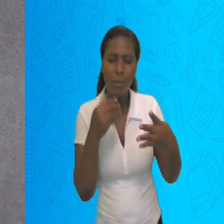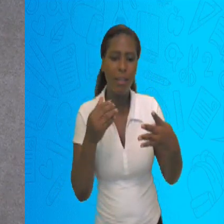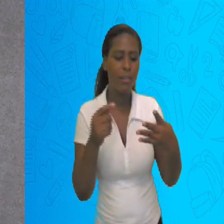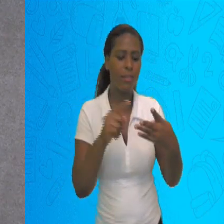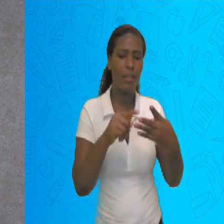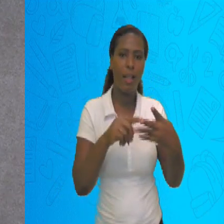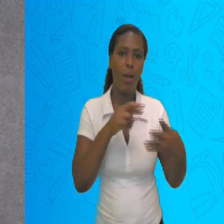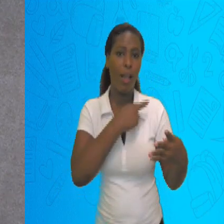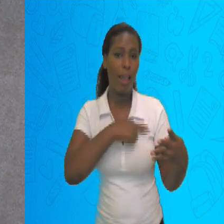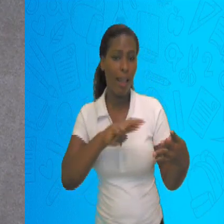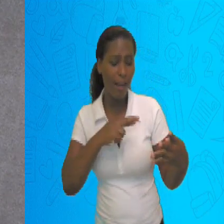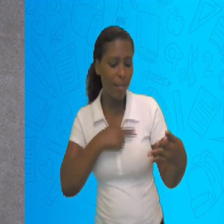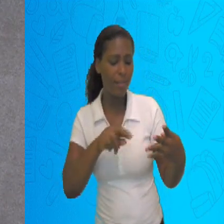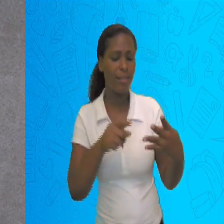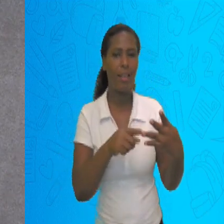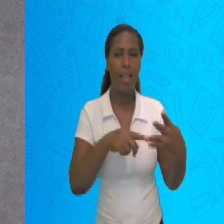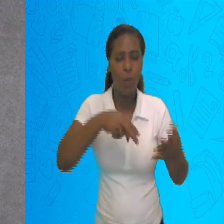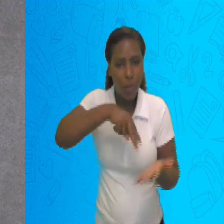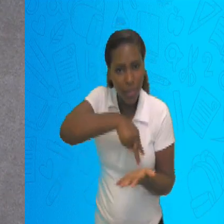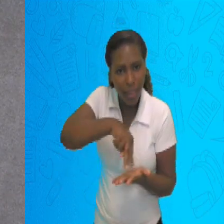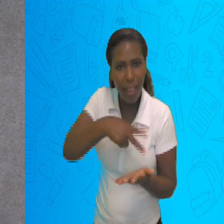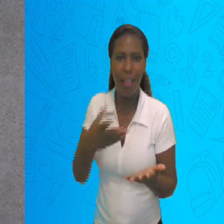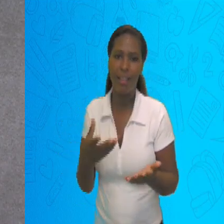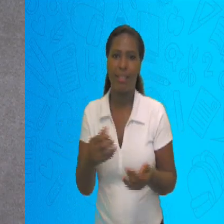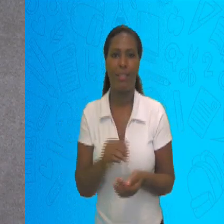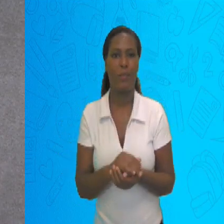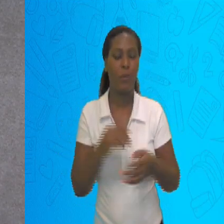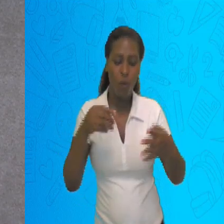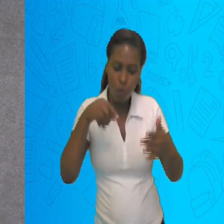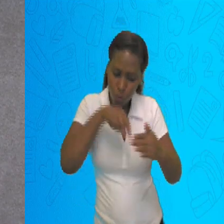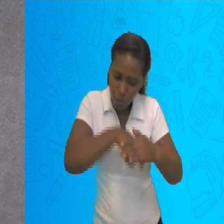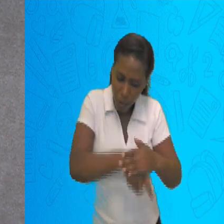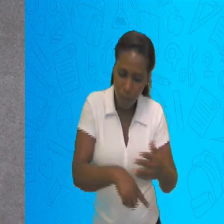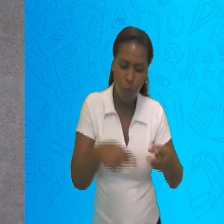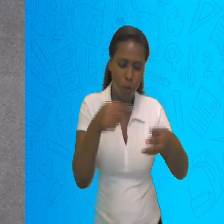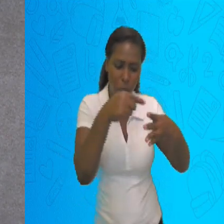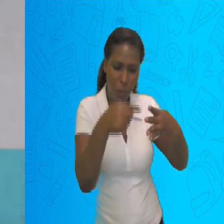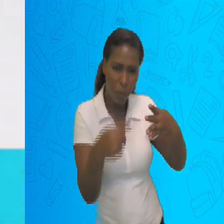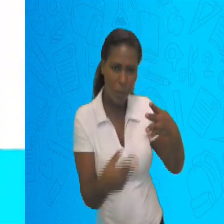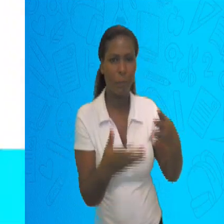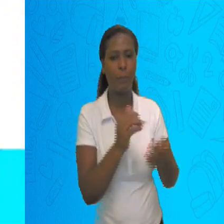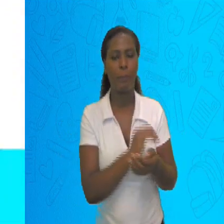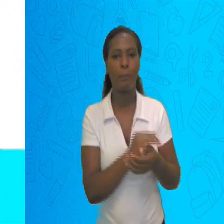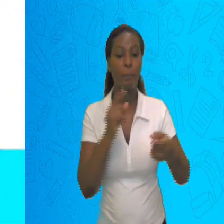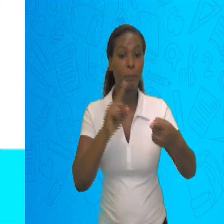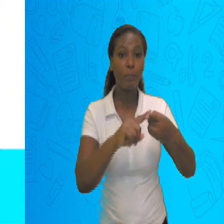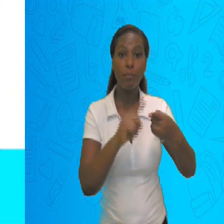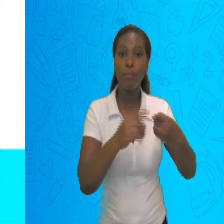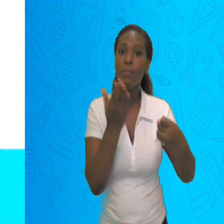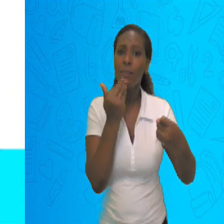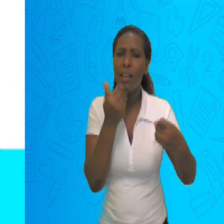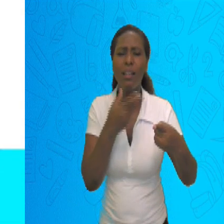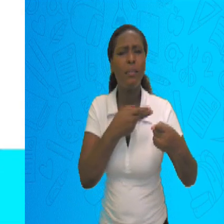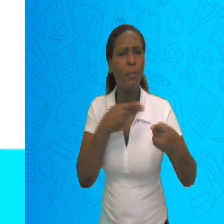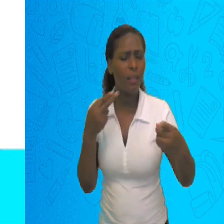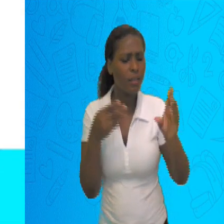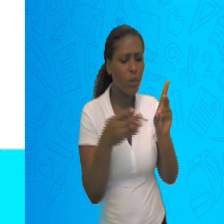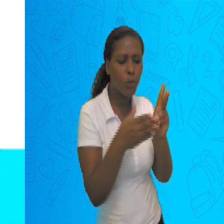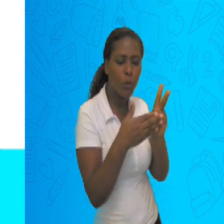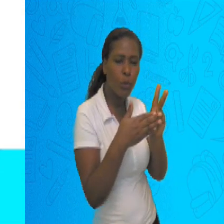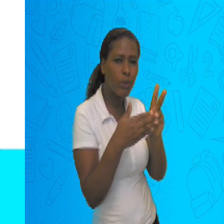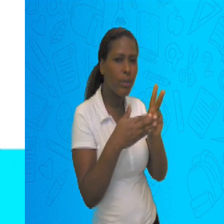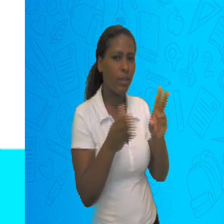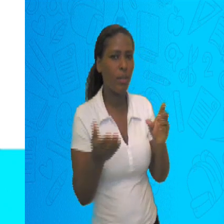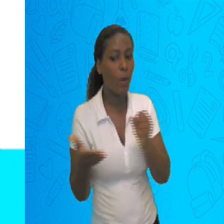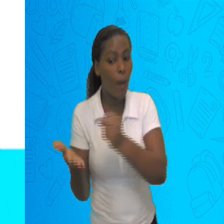nós vamos começar a ver cada um deles. A alimentação indígena costumava ser baseada